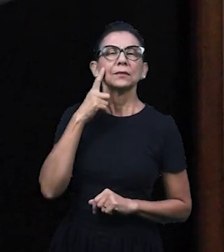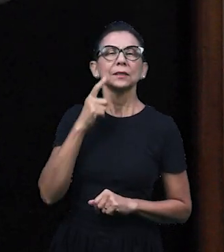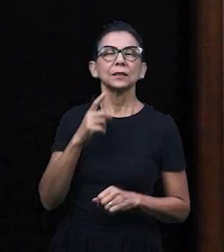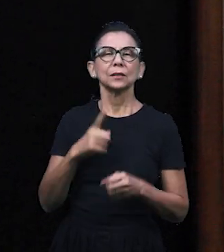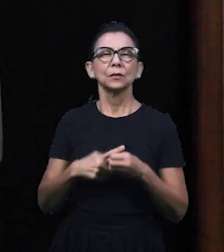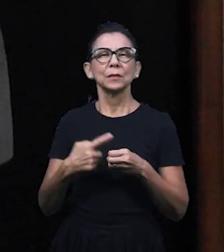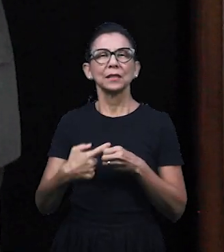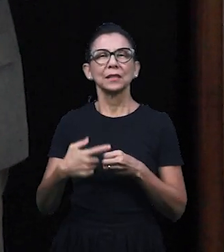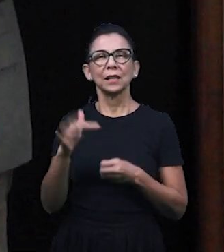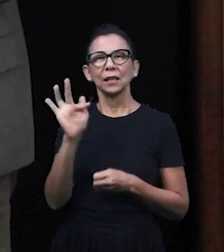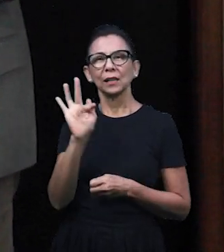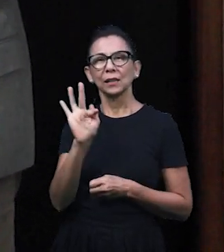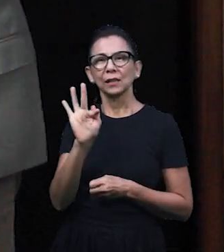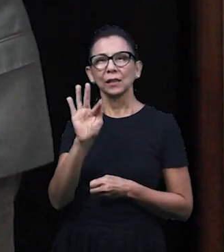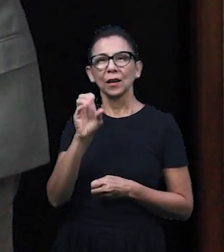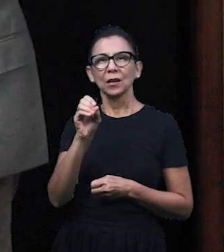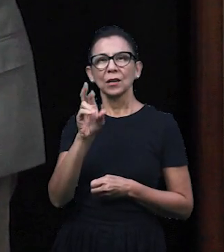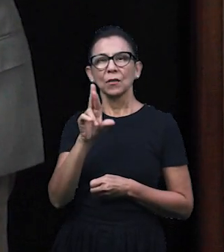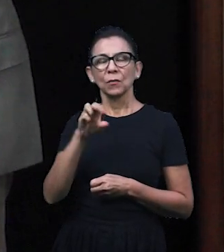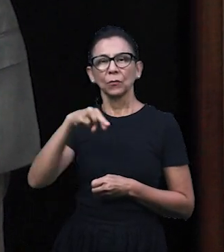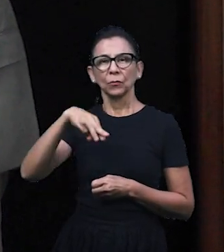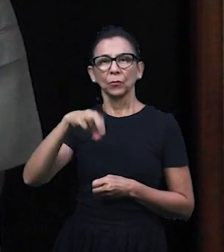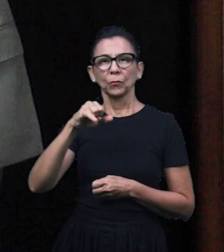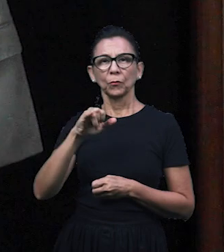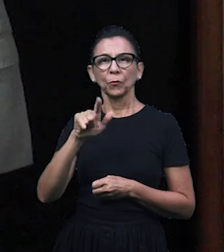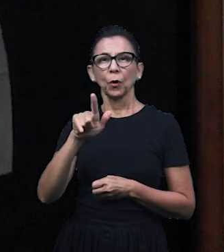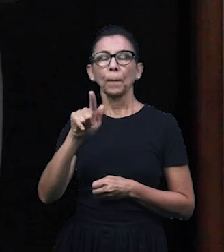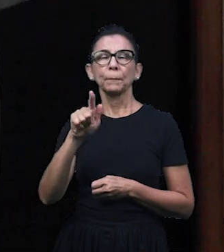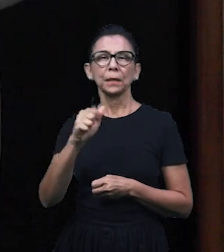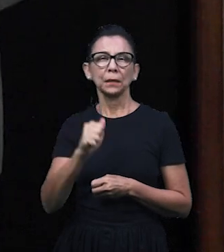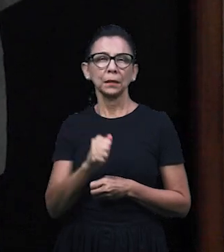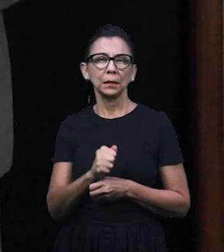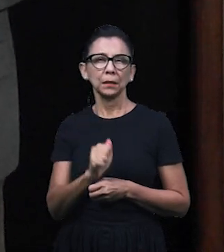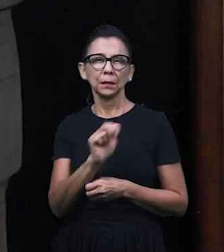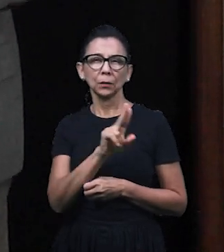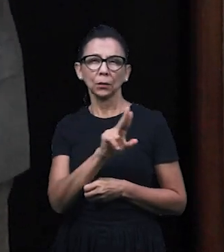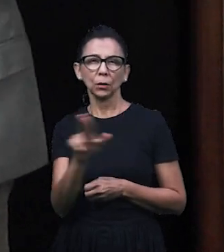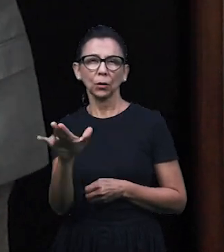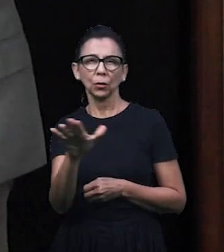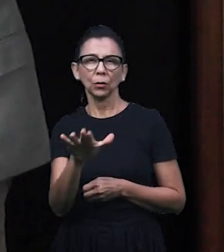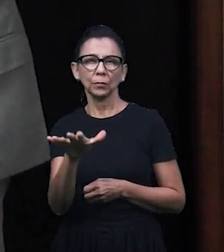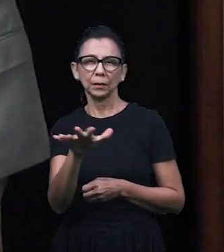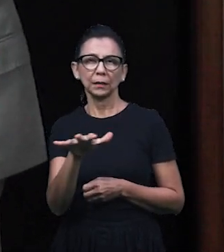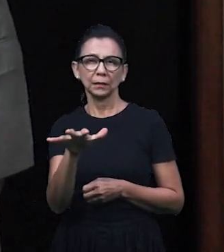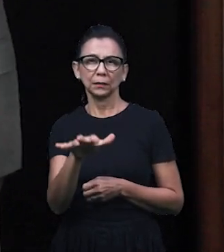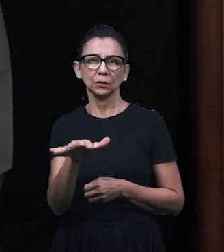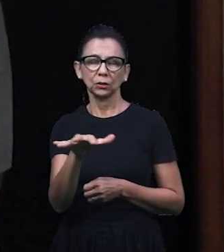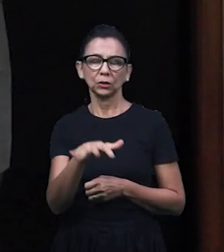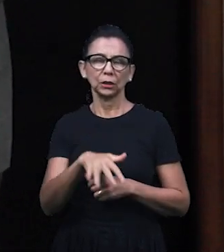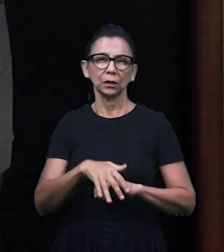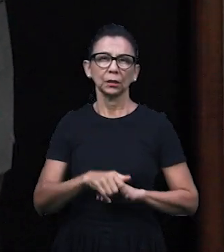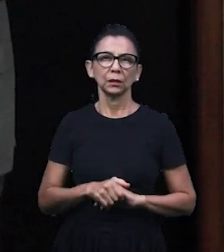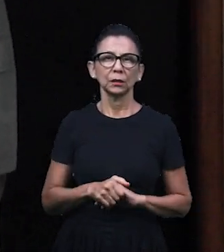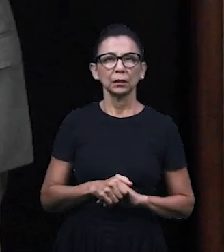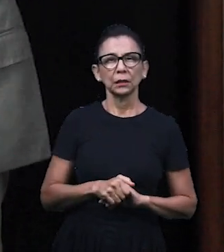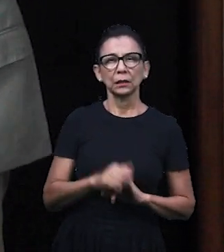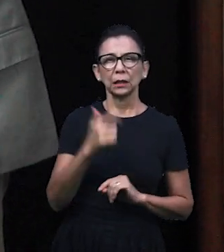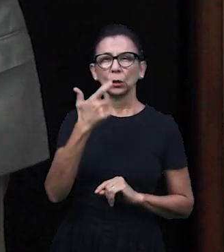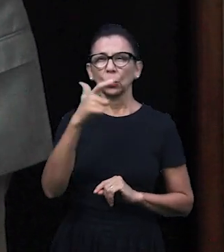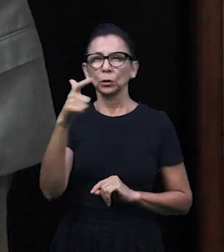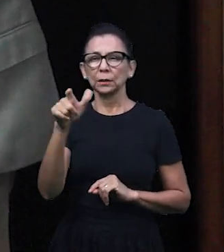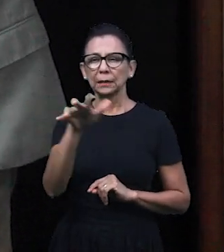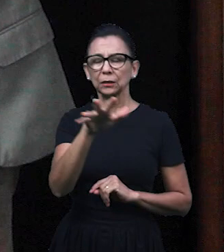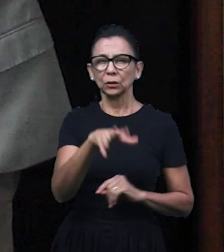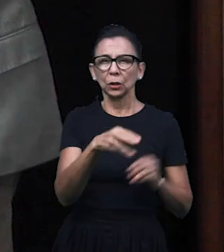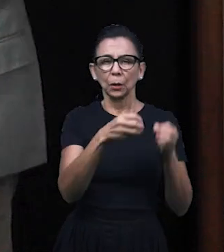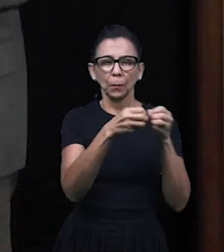cidade chamada Formiga. Formiga, que fica ali depois de Divinópolis, né? Ali indo em direção a região de